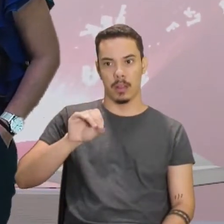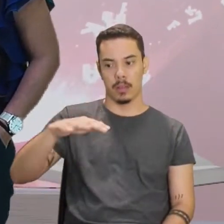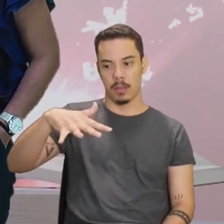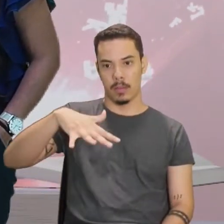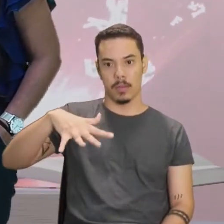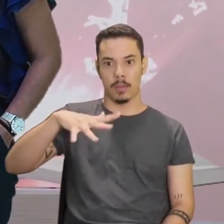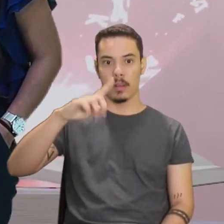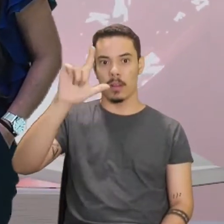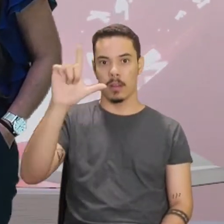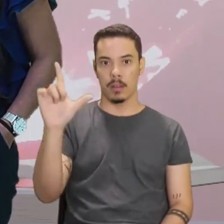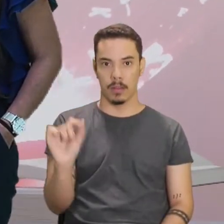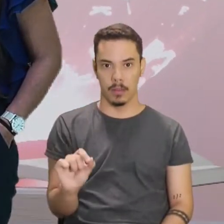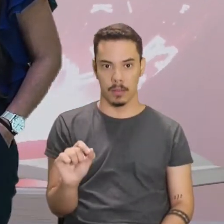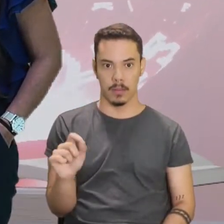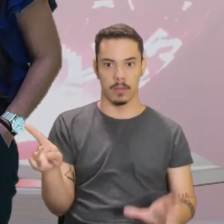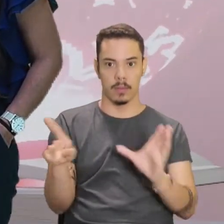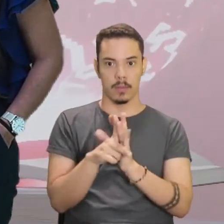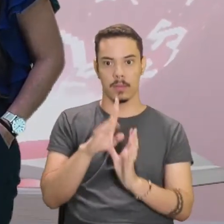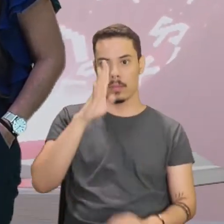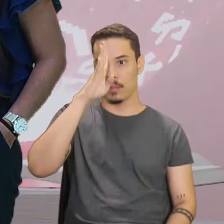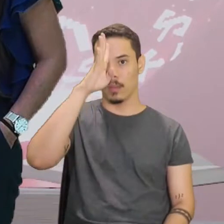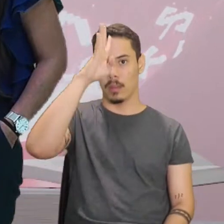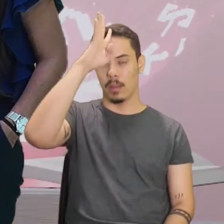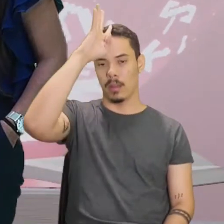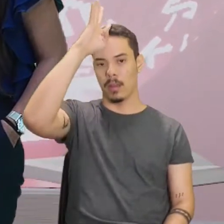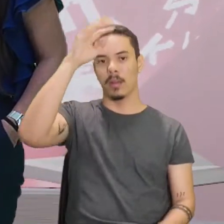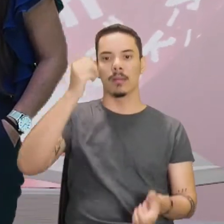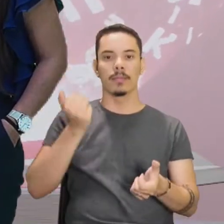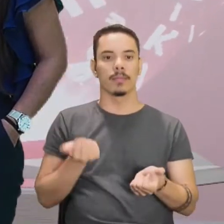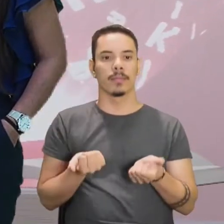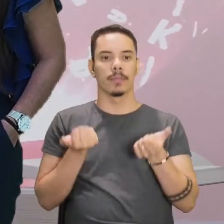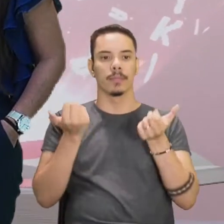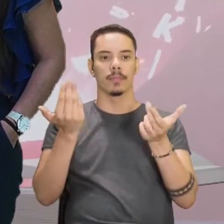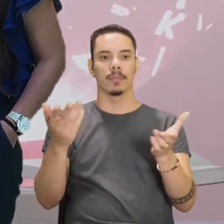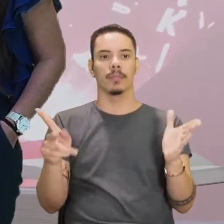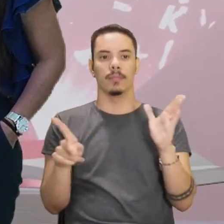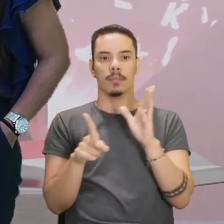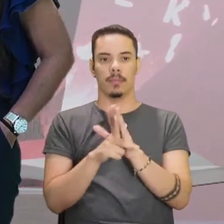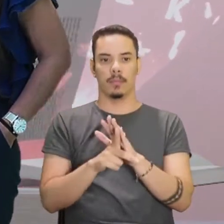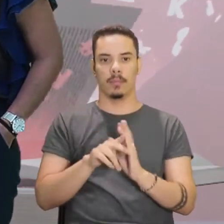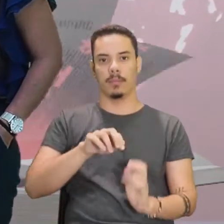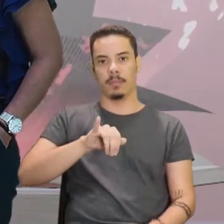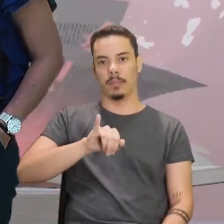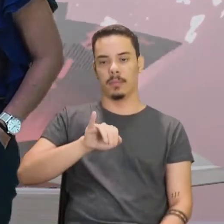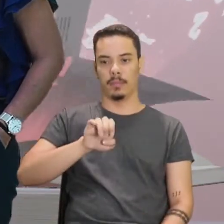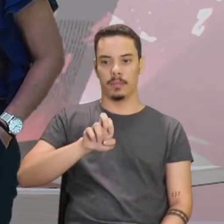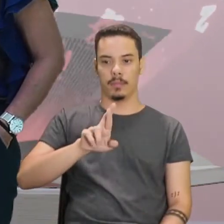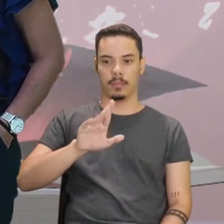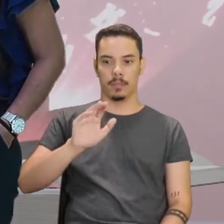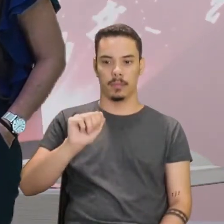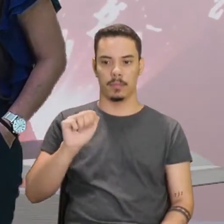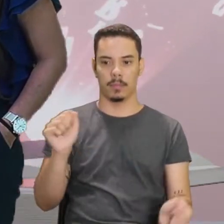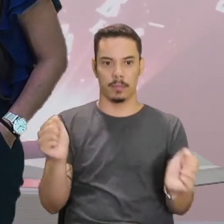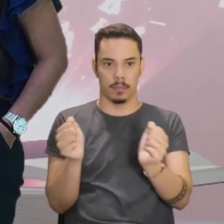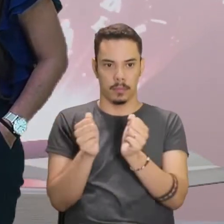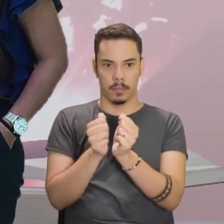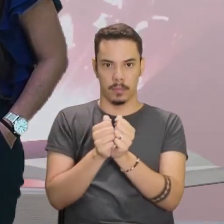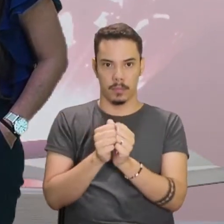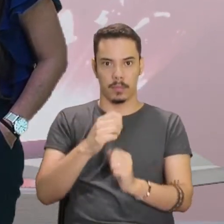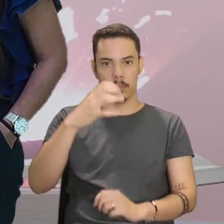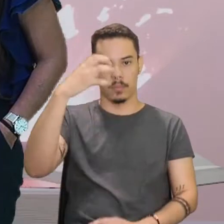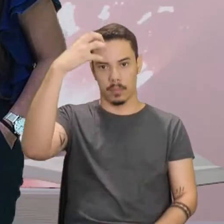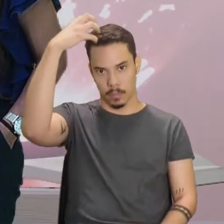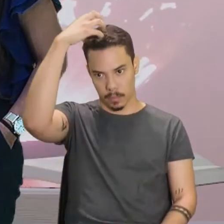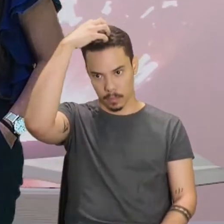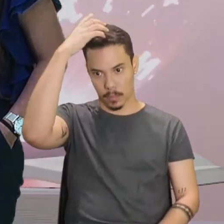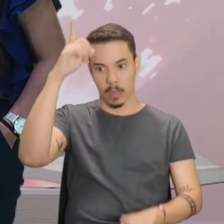Itália, ou seja, romanos, que trarão para a Península Ibérica, juntamente com seu império, e